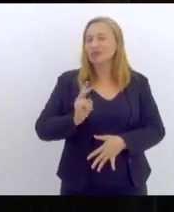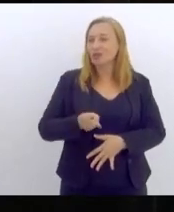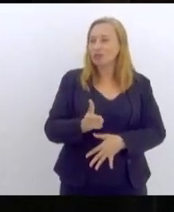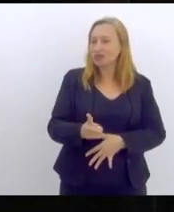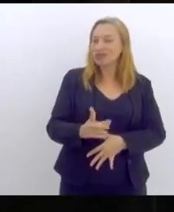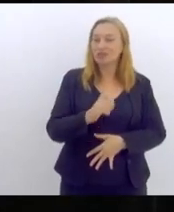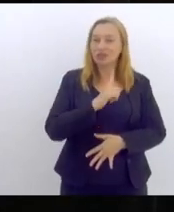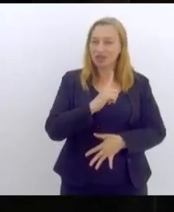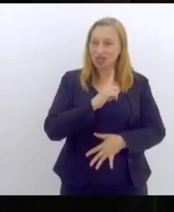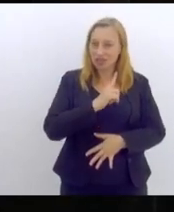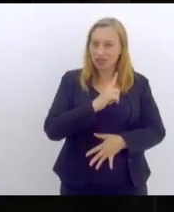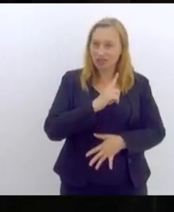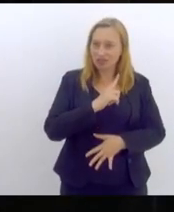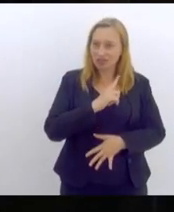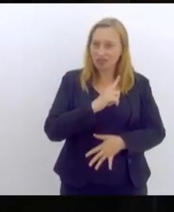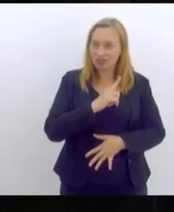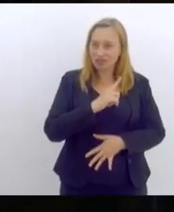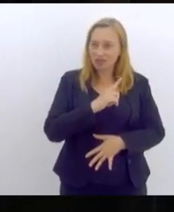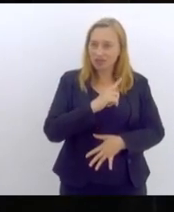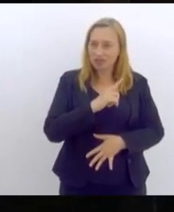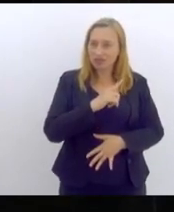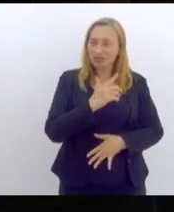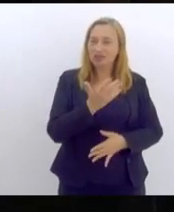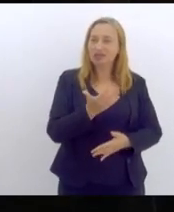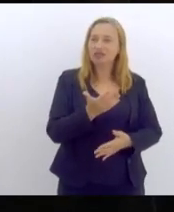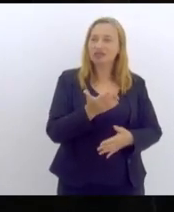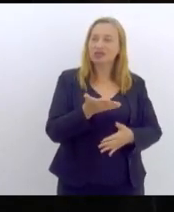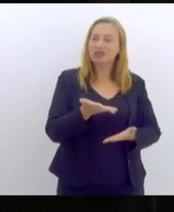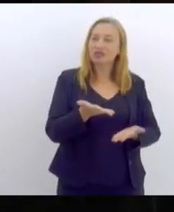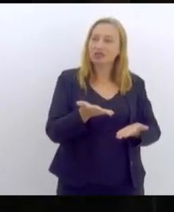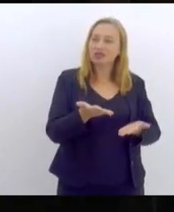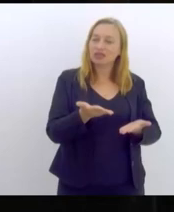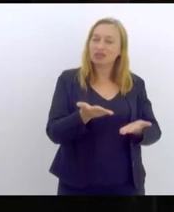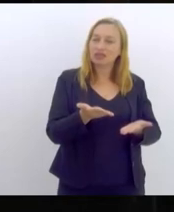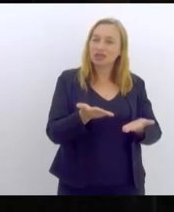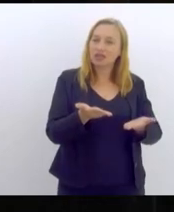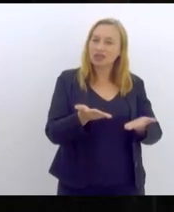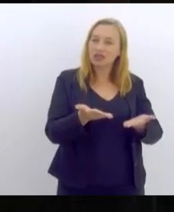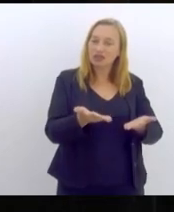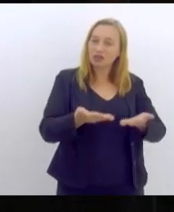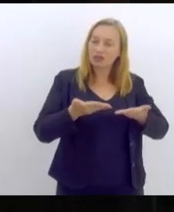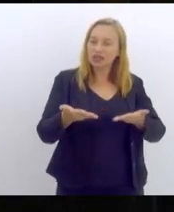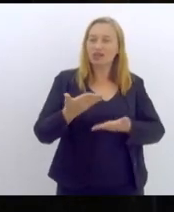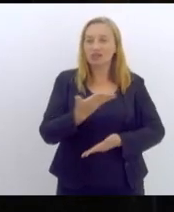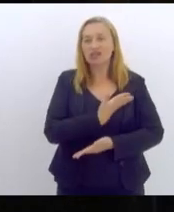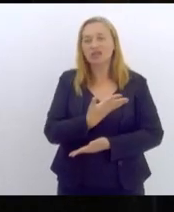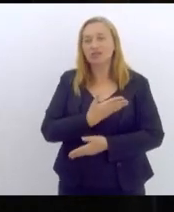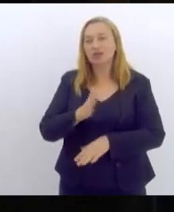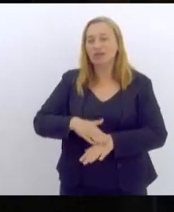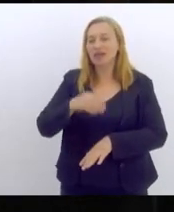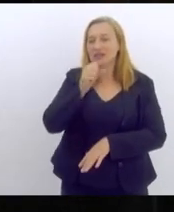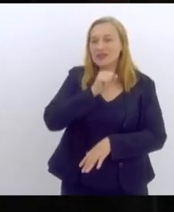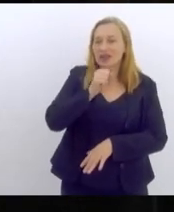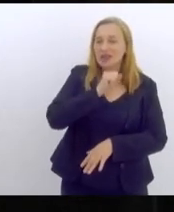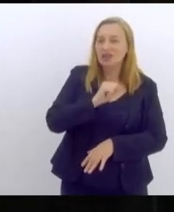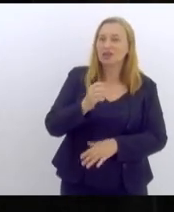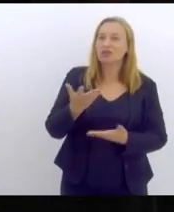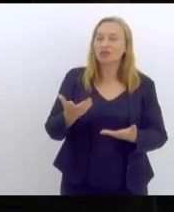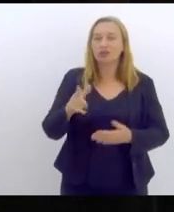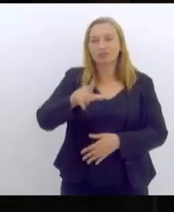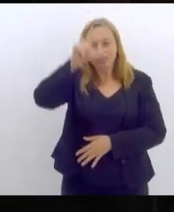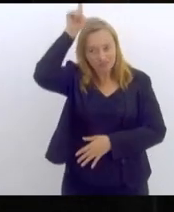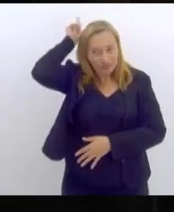tive de acionar meus colegas mais antigos, como o nosso veterano Luiz